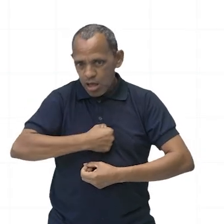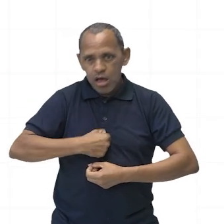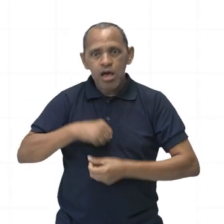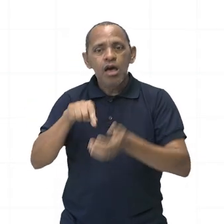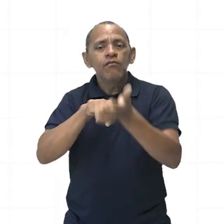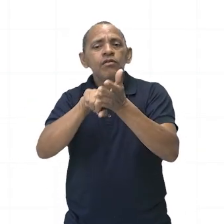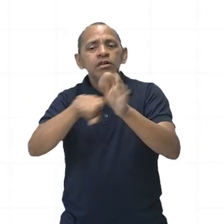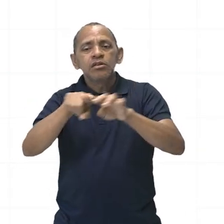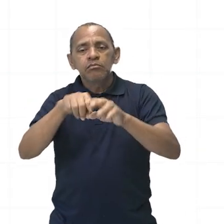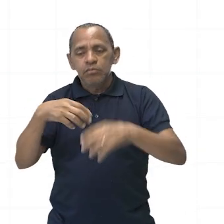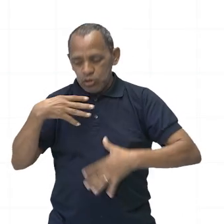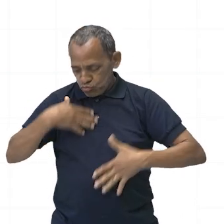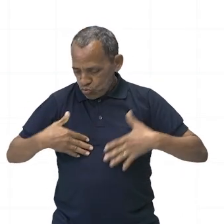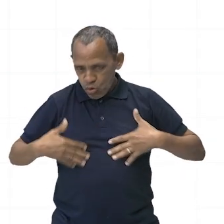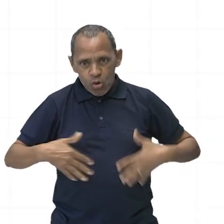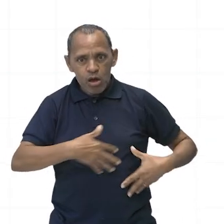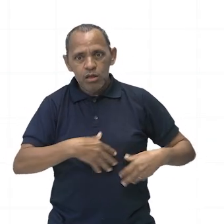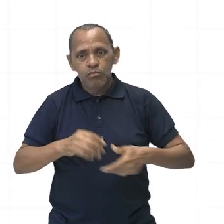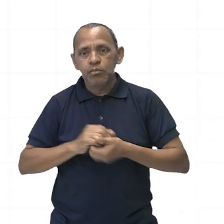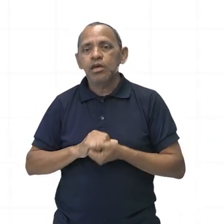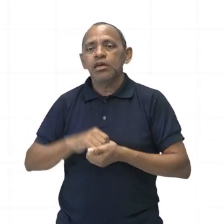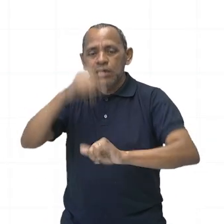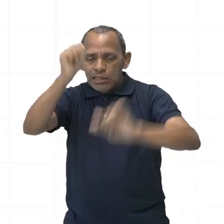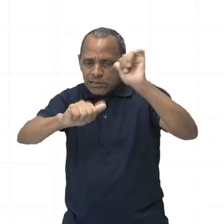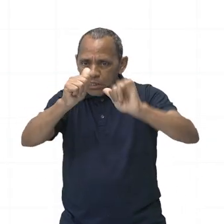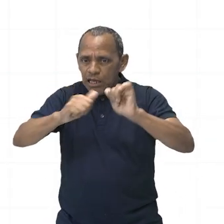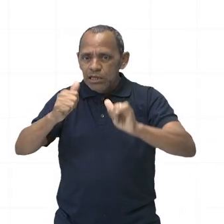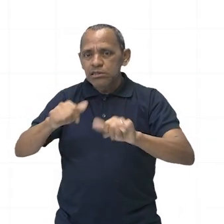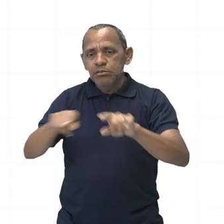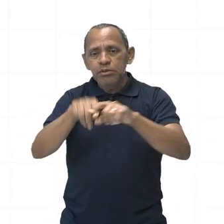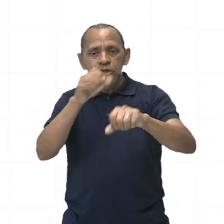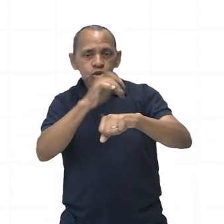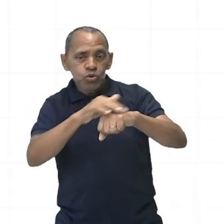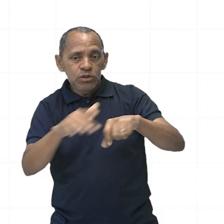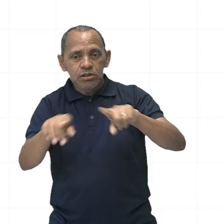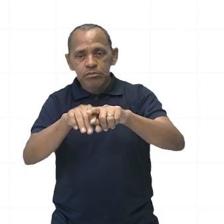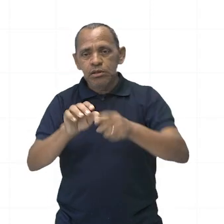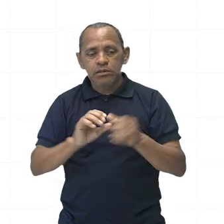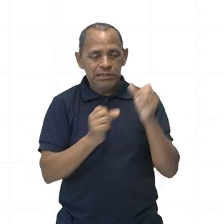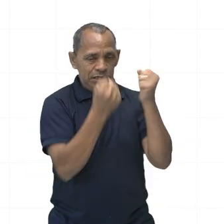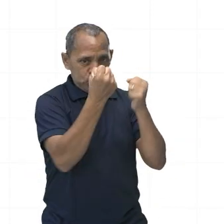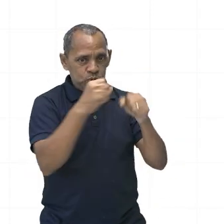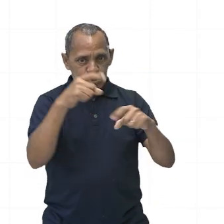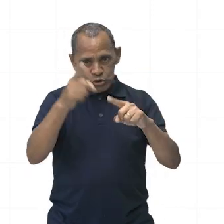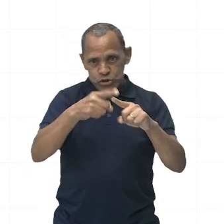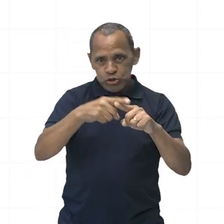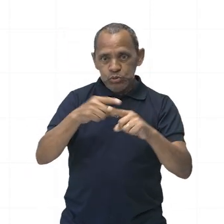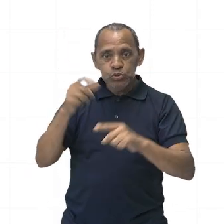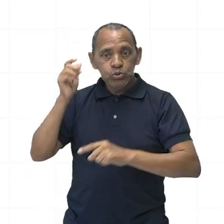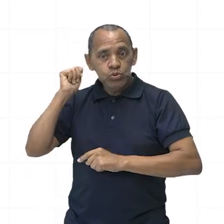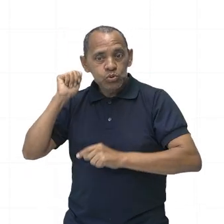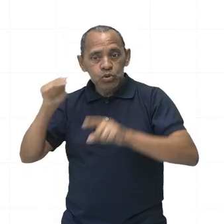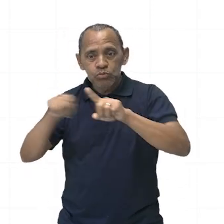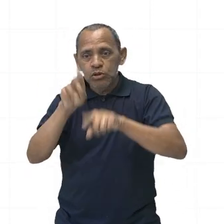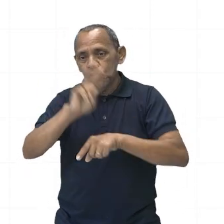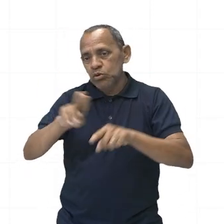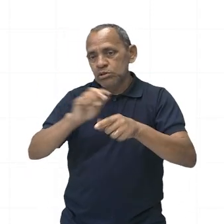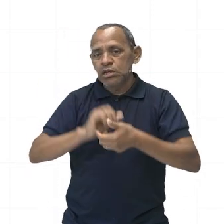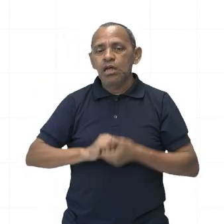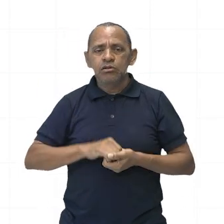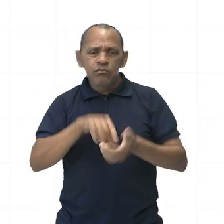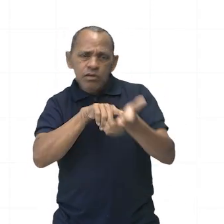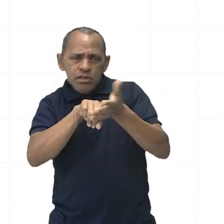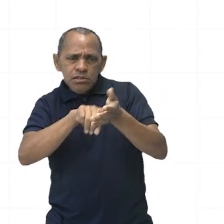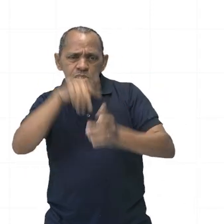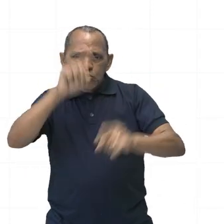internos, fetos em gestação e diagnóstico de doenças. Já na indústria, esse tipo de som é utilizado em inspeções de